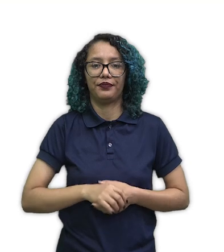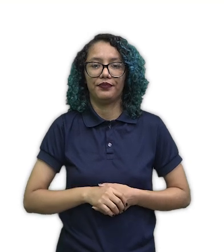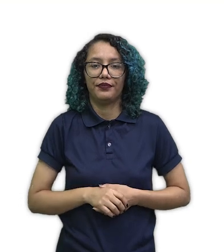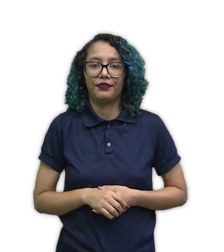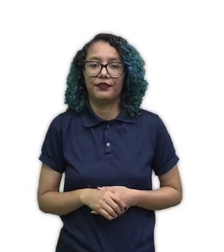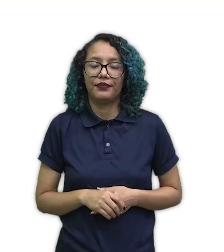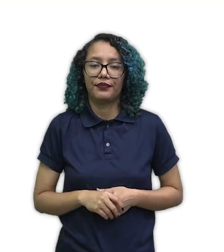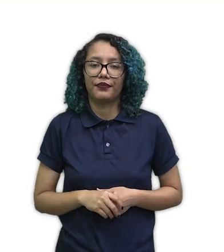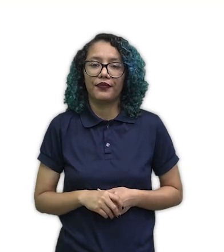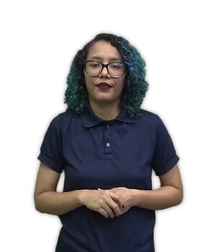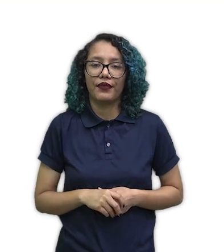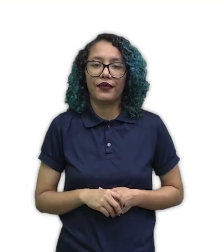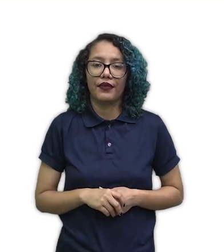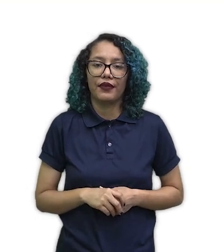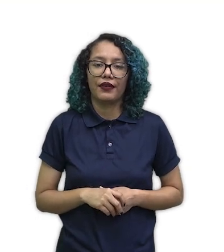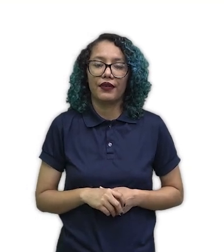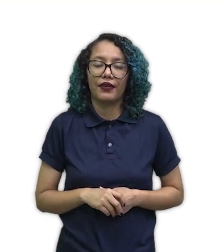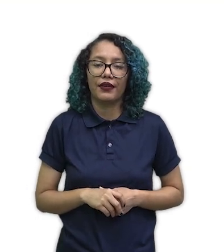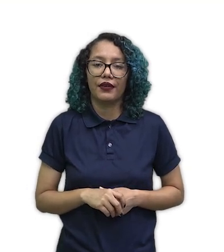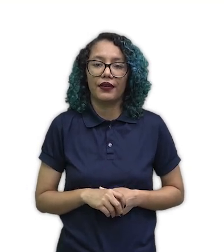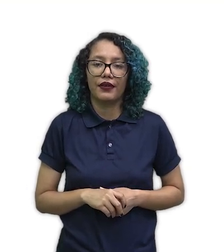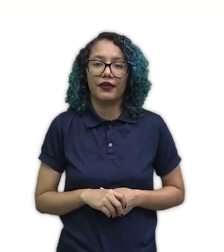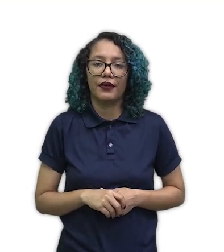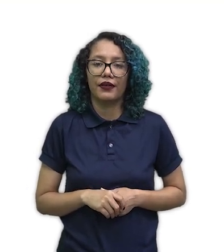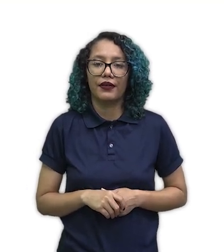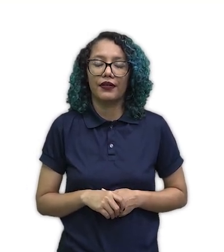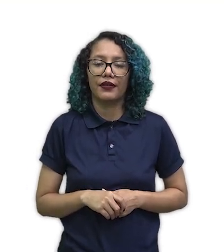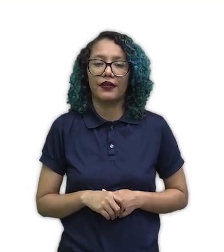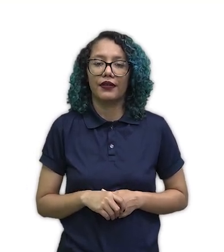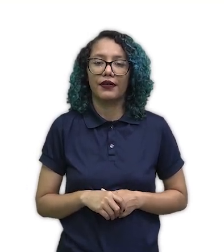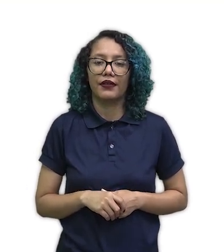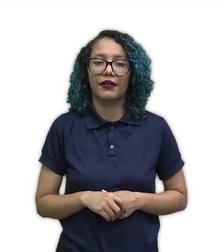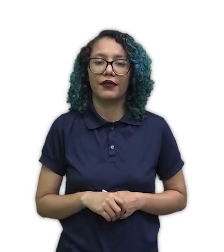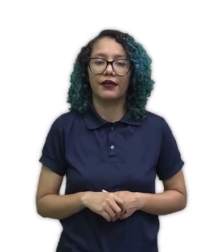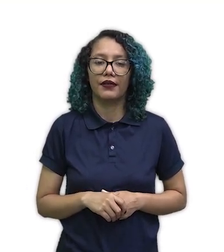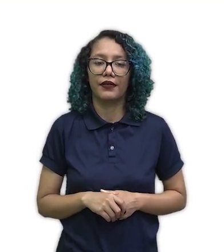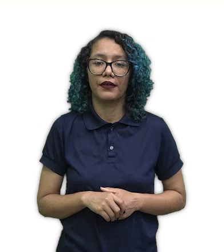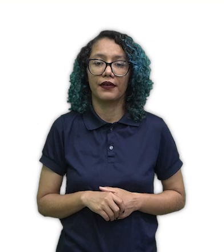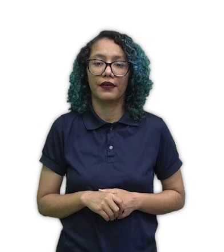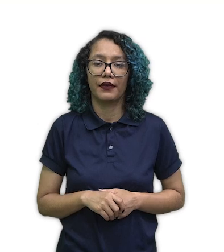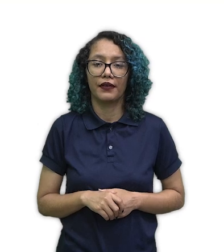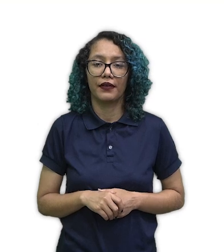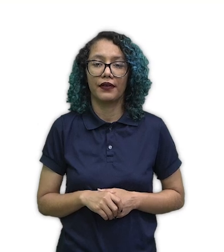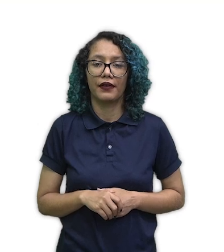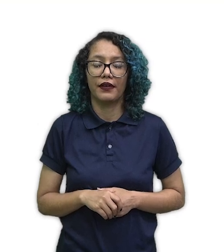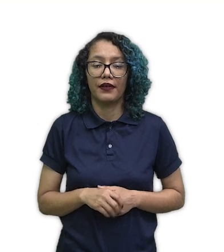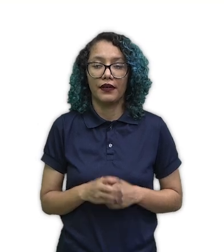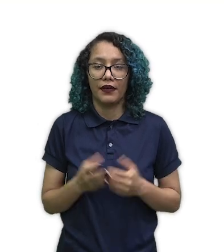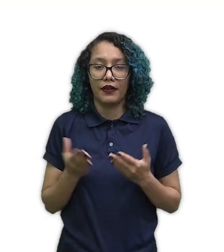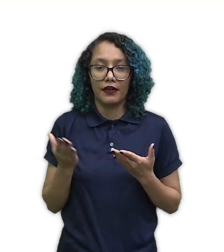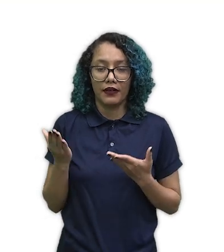0,1. 1,1 ao cubo. Então, montante igual